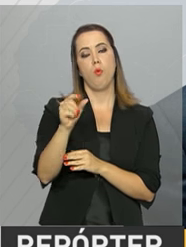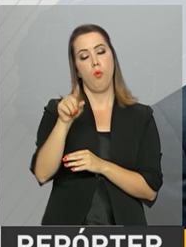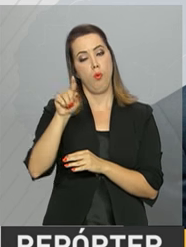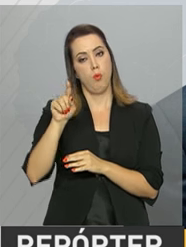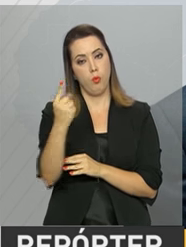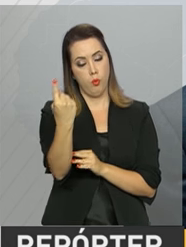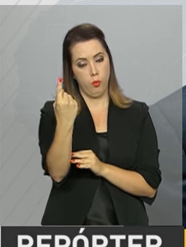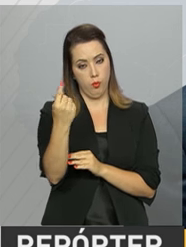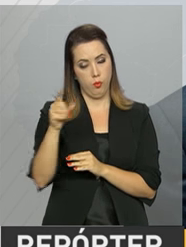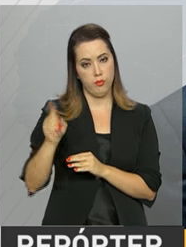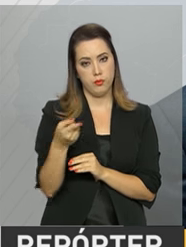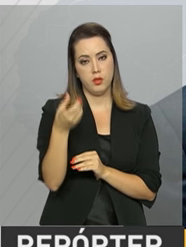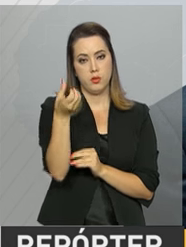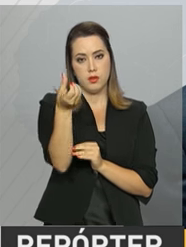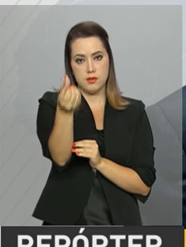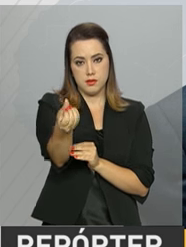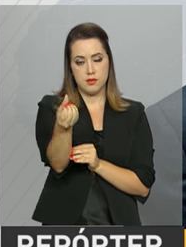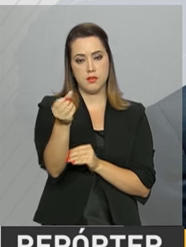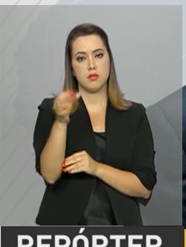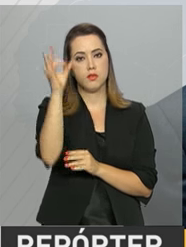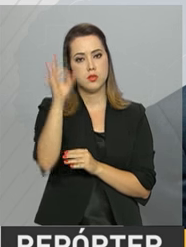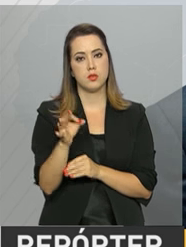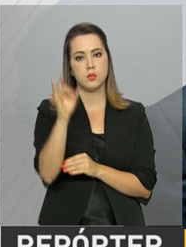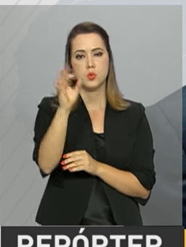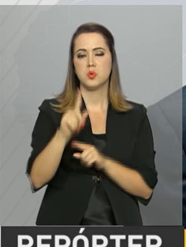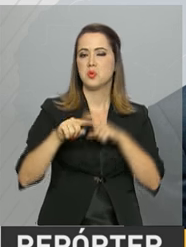1,6% em 2017,